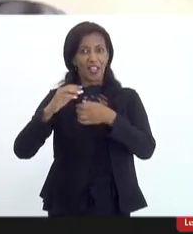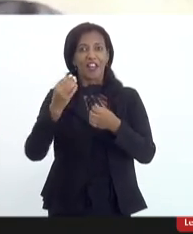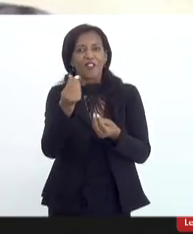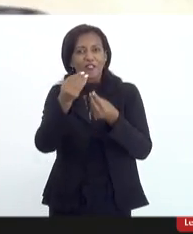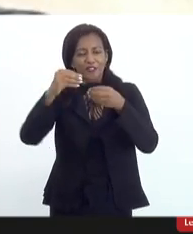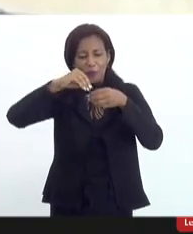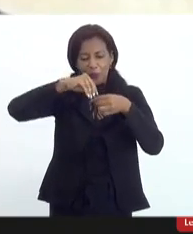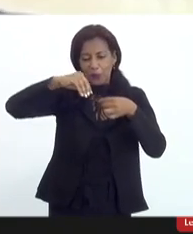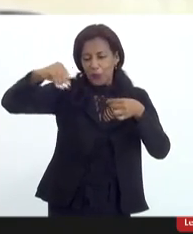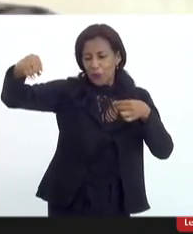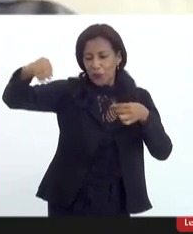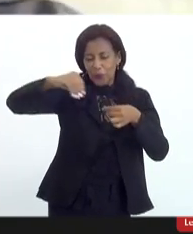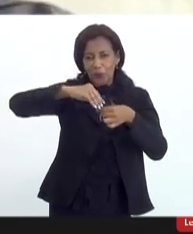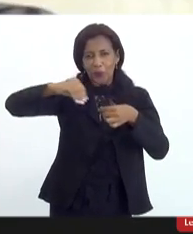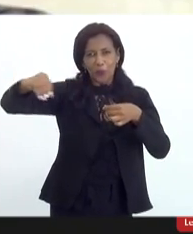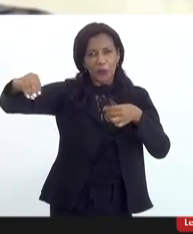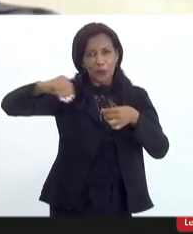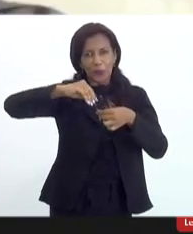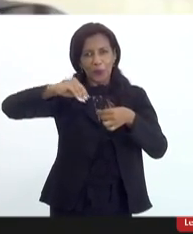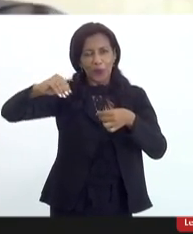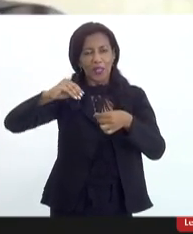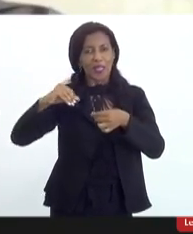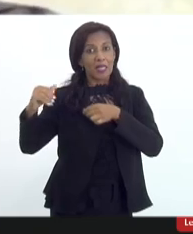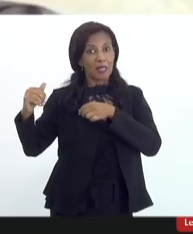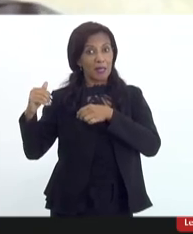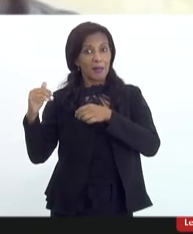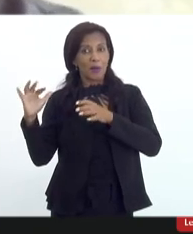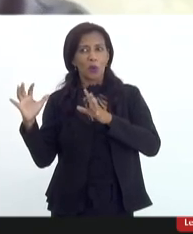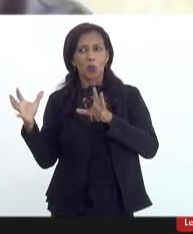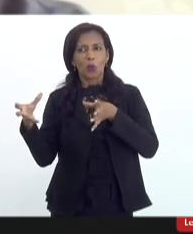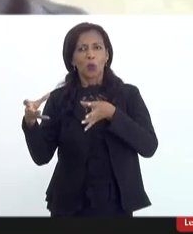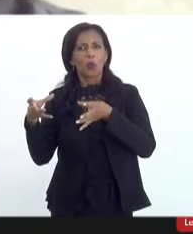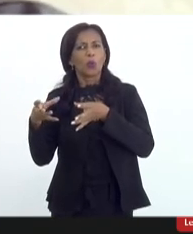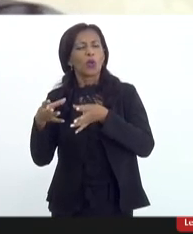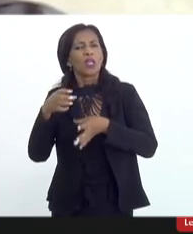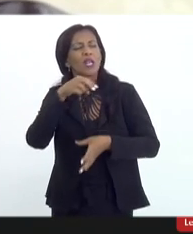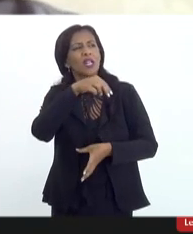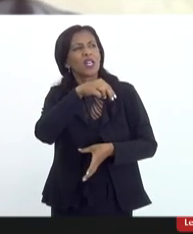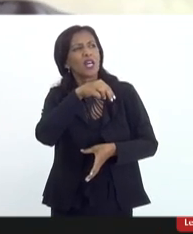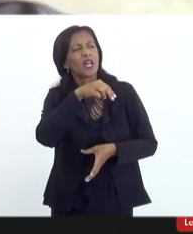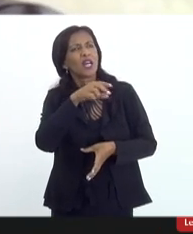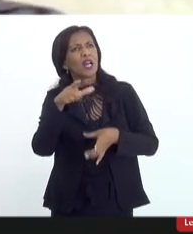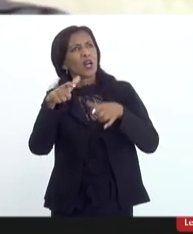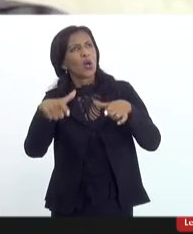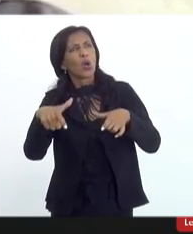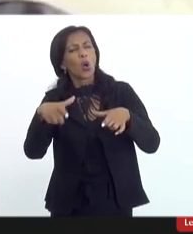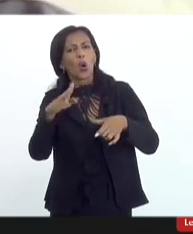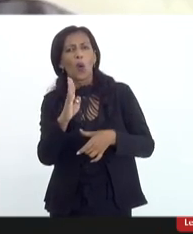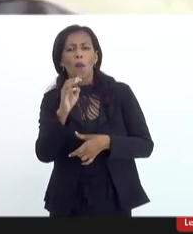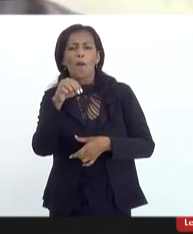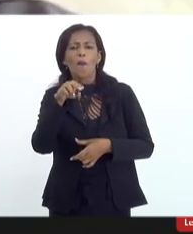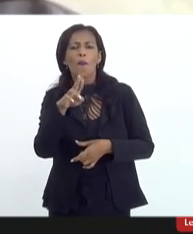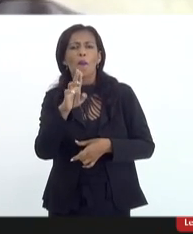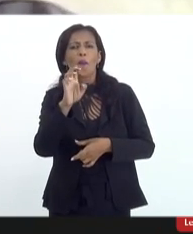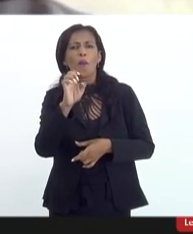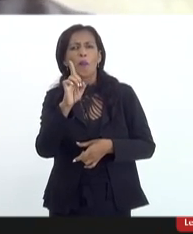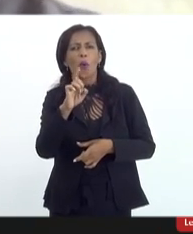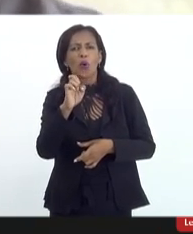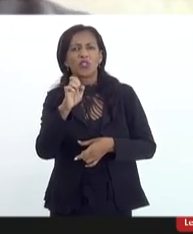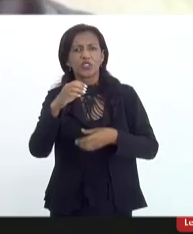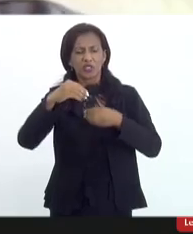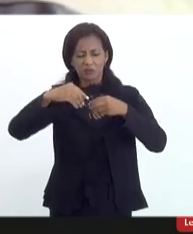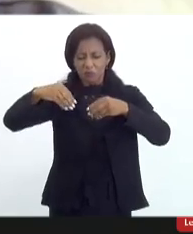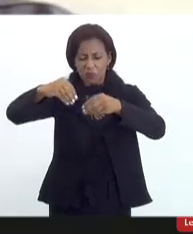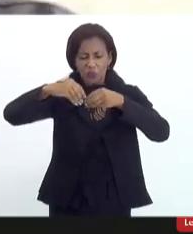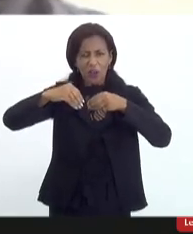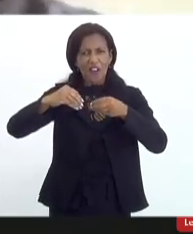passava um bonde lá na Penha, não era na Avenida Senhora da Penha, não. Era um bonde, eu sei que a gente moía o vidro